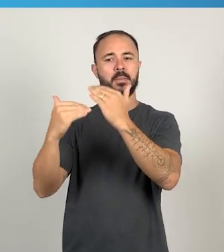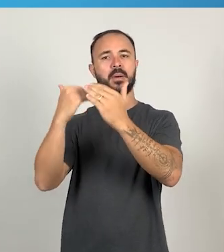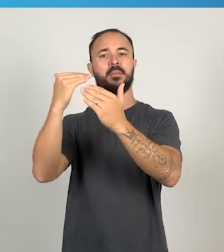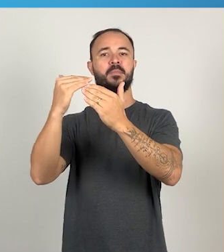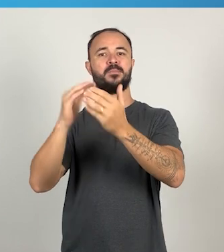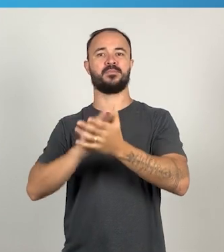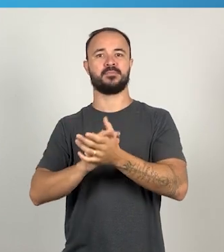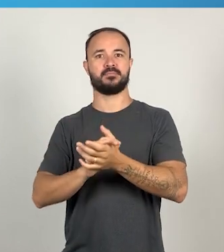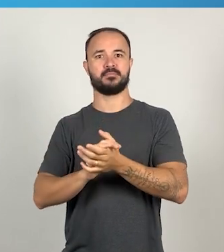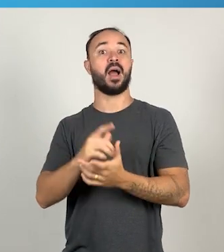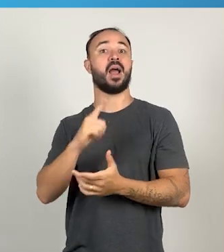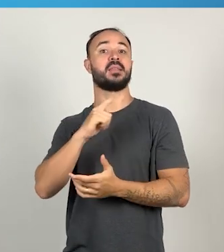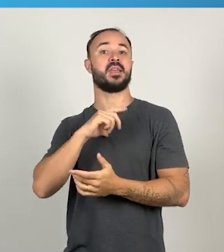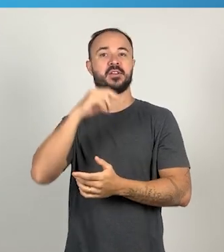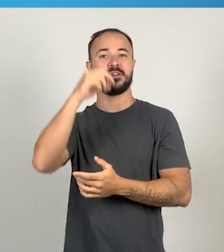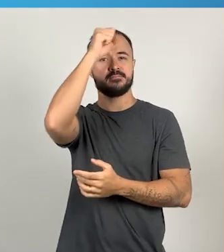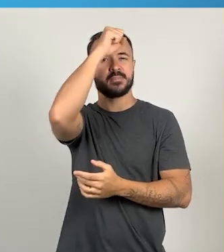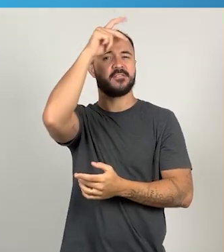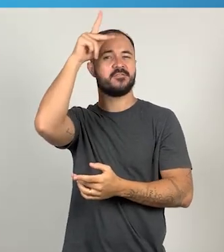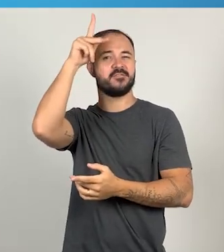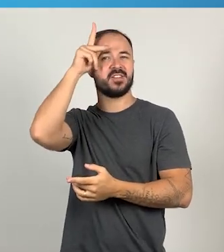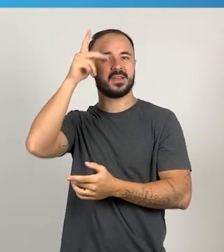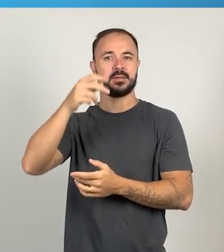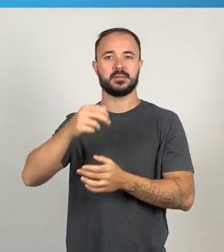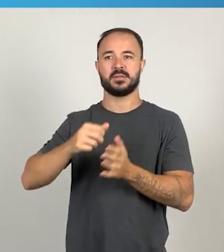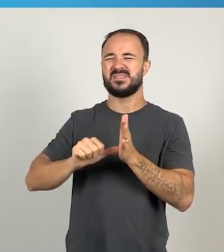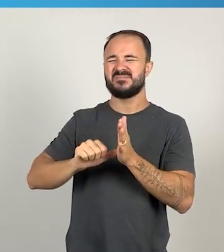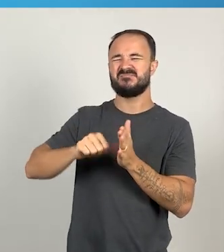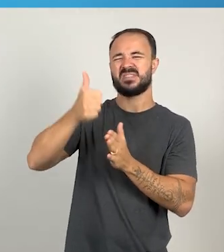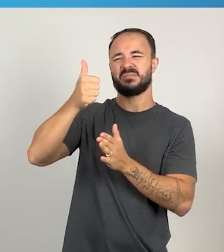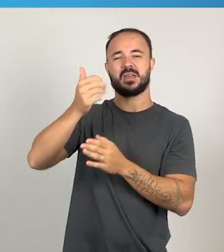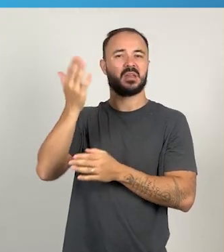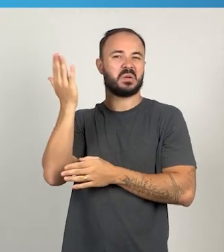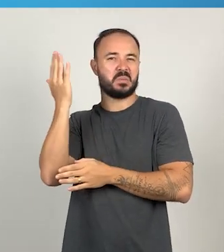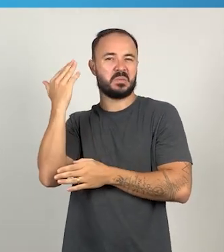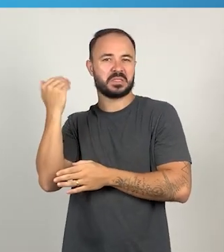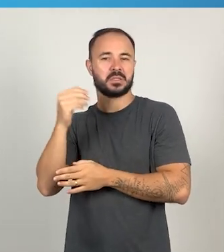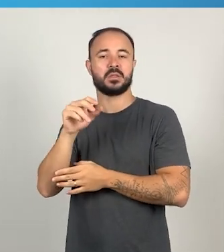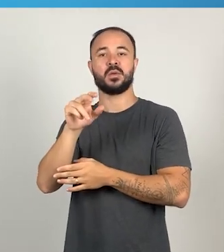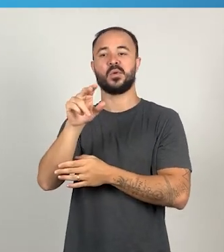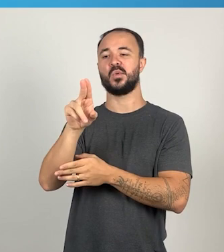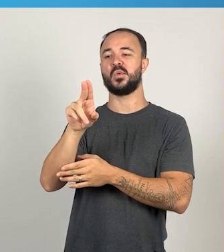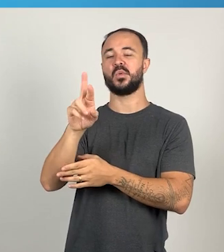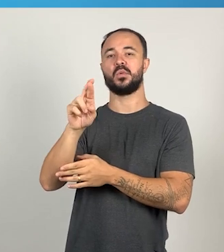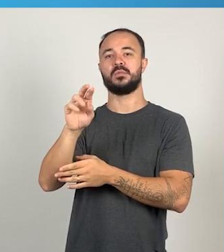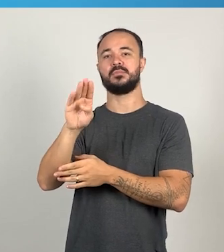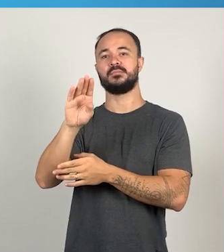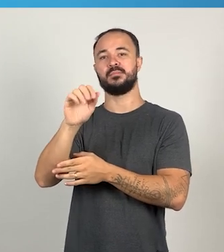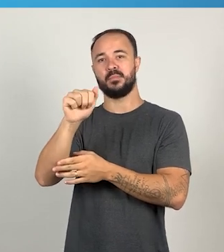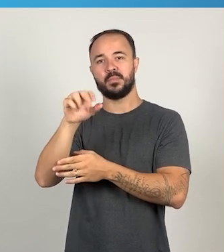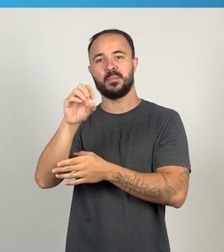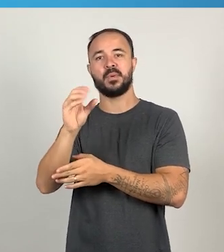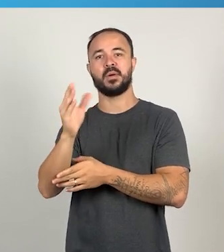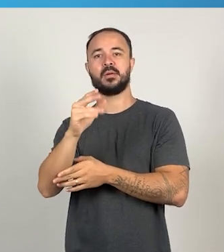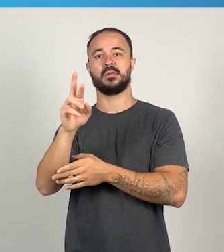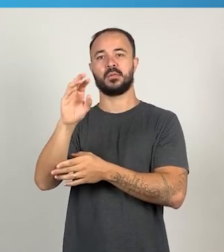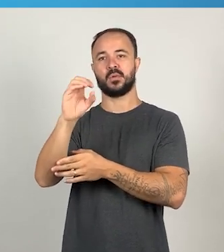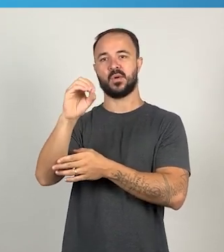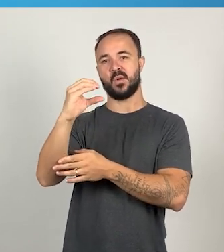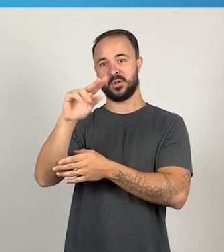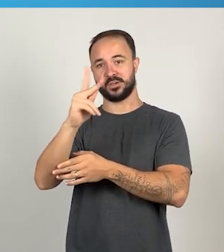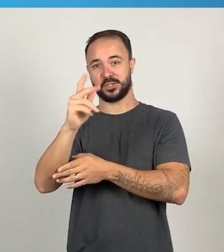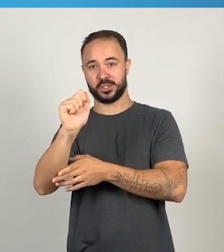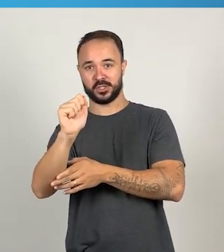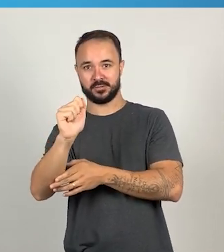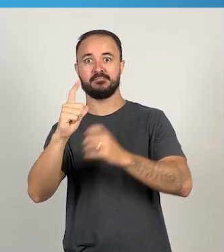nossos primeiros prefeitos, né? Que foi o Urbano Rocha. Até coloquei uma imagem, né? Foi bem difícil